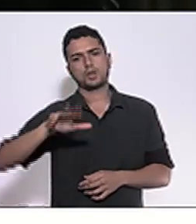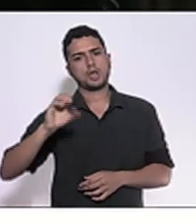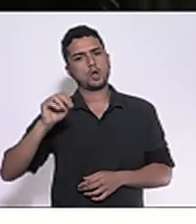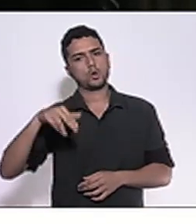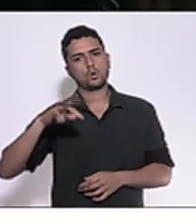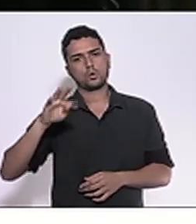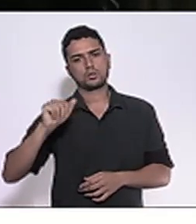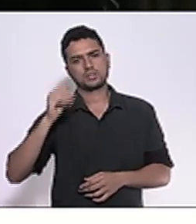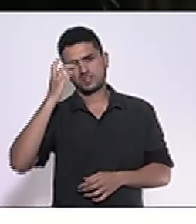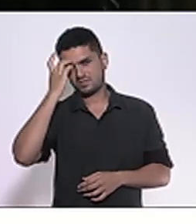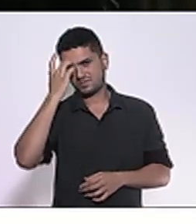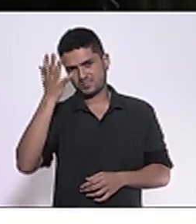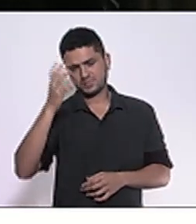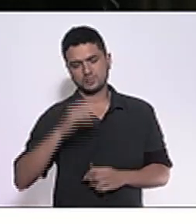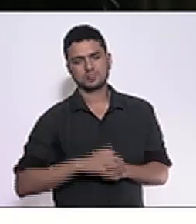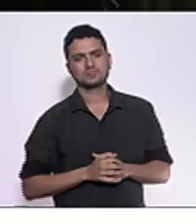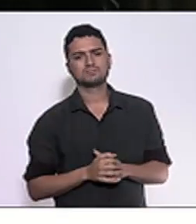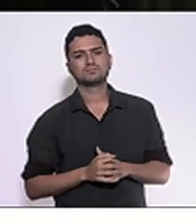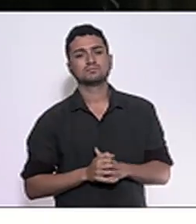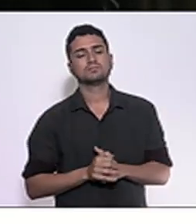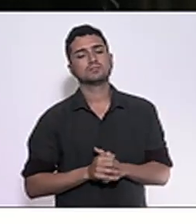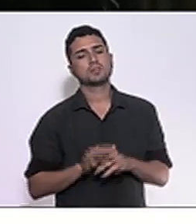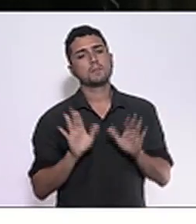fácil, mas é possível.